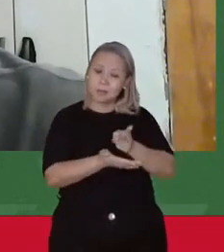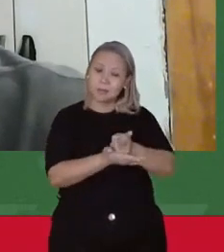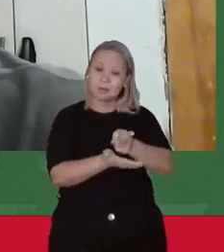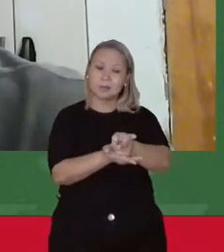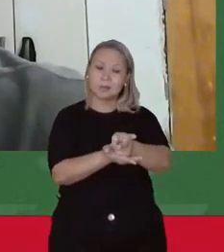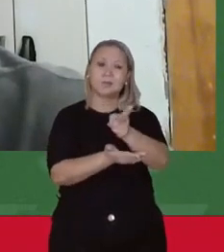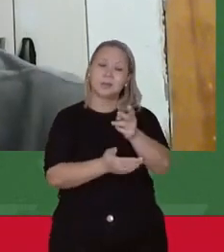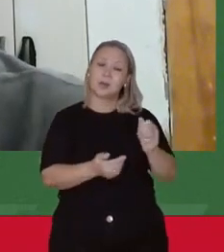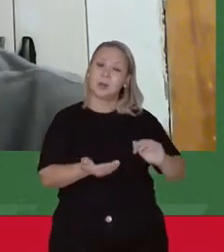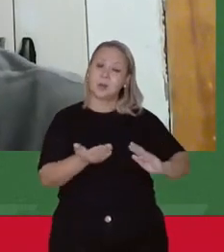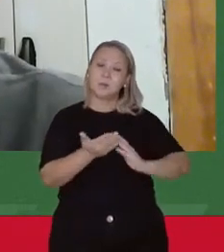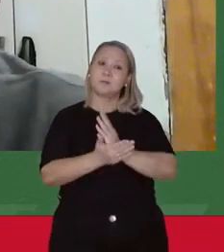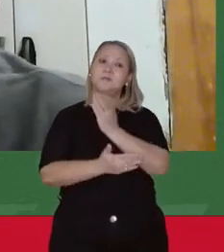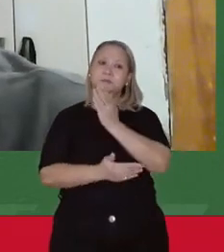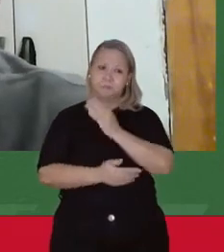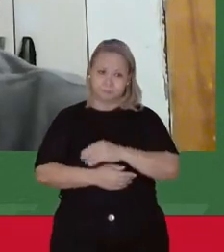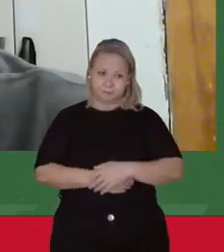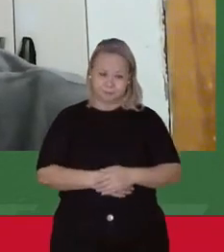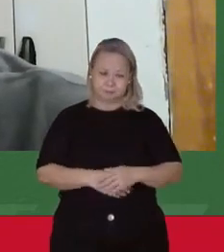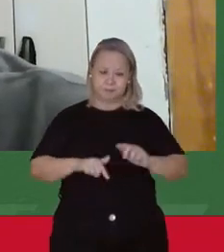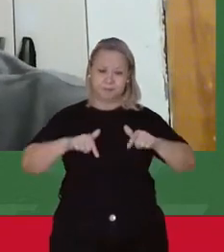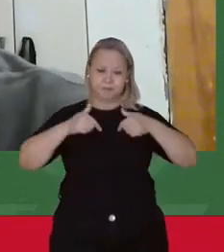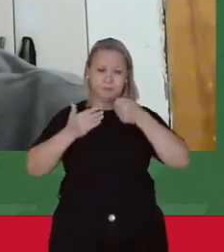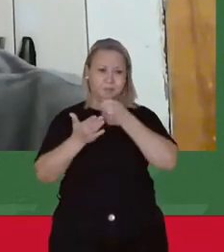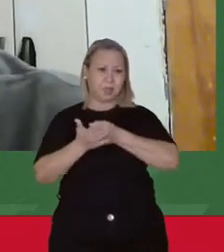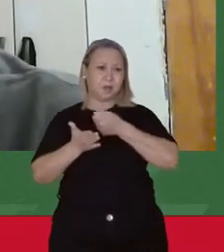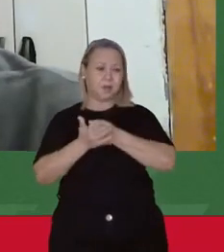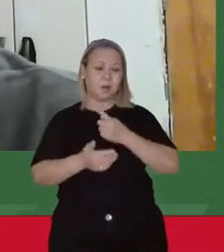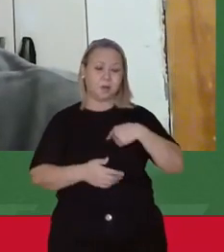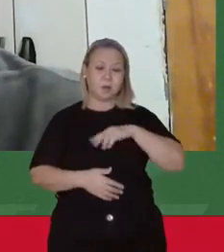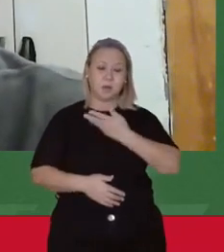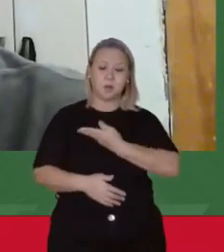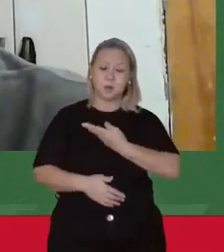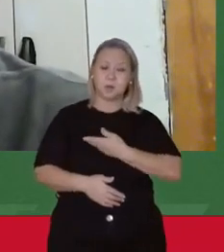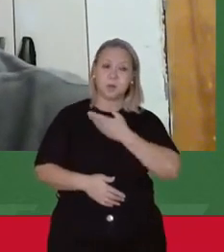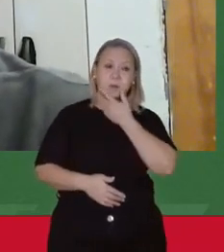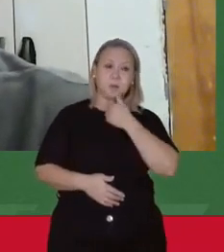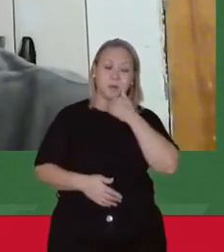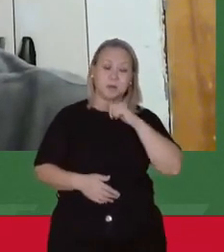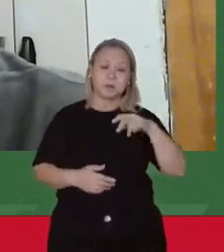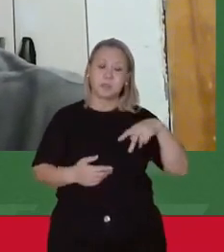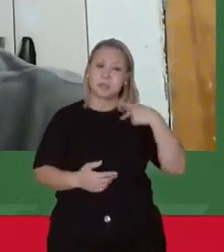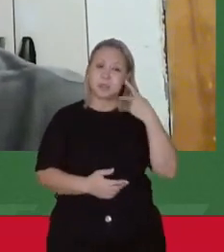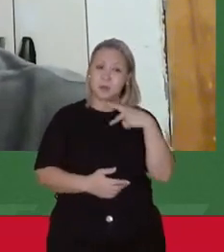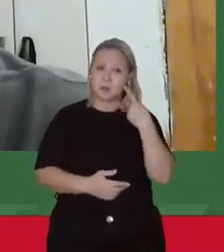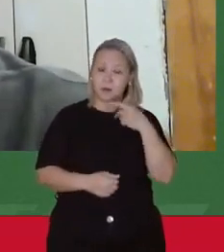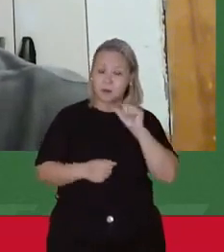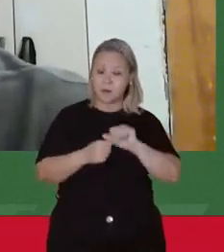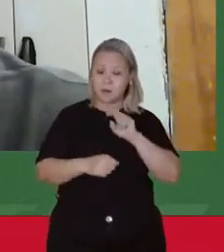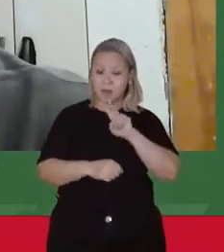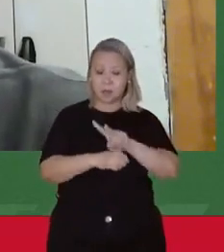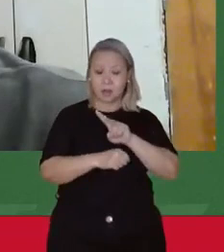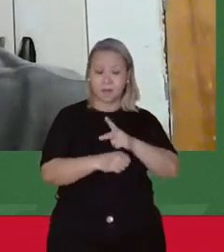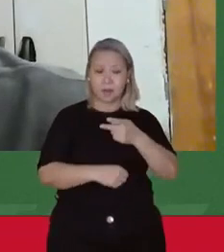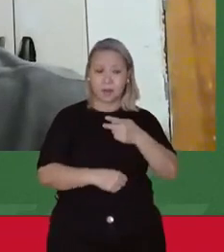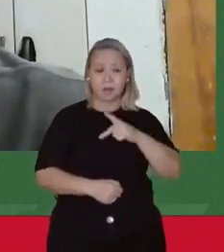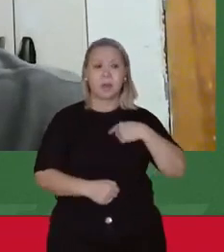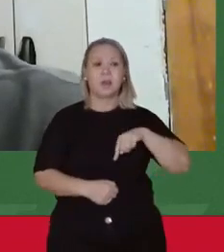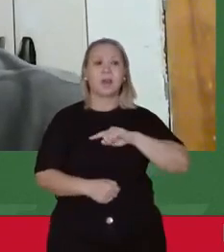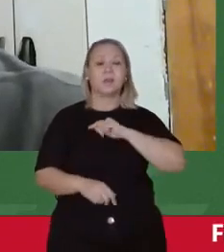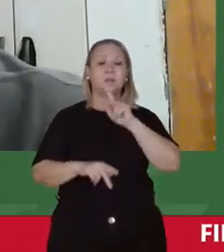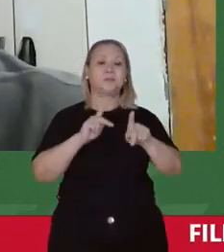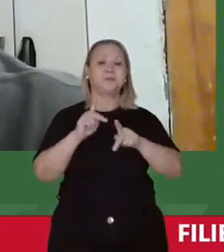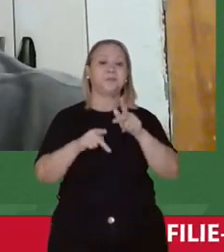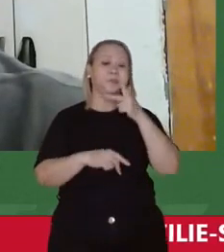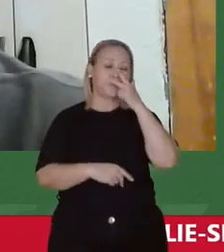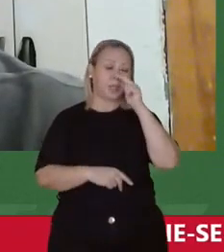ser aprovados, né, mesmo com a luta dos nossos companheiros e companheiras que estão no parlamento e que fazem a defesa da nossa população. Mas acho que um